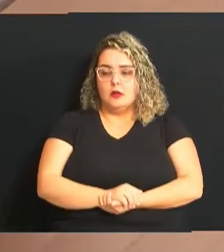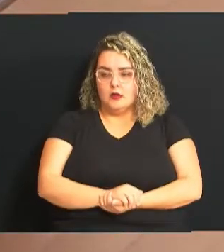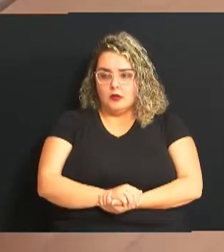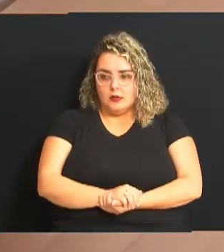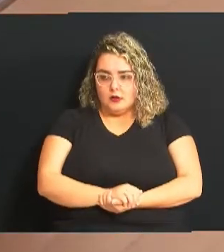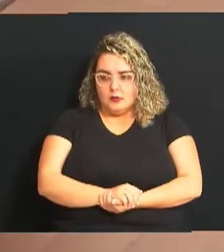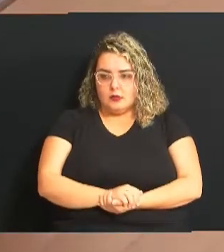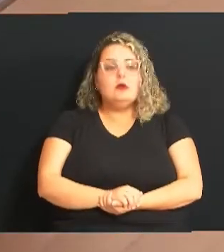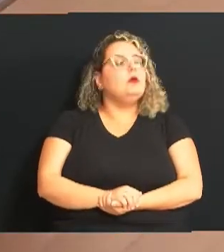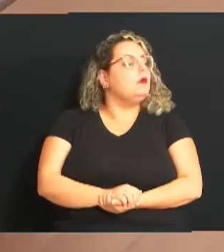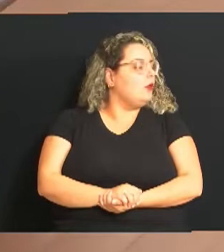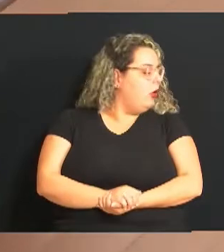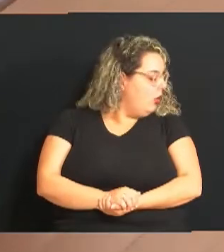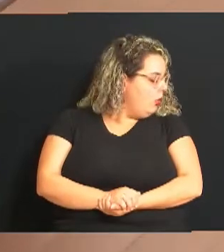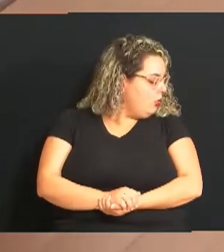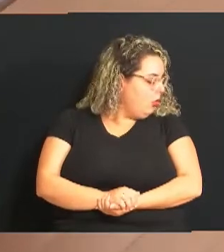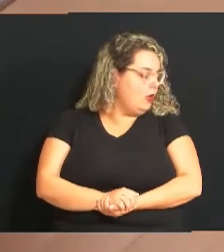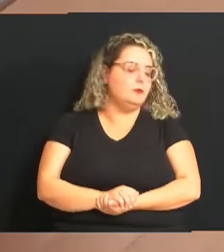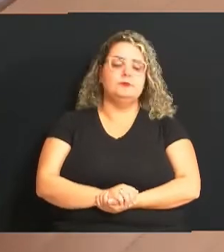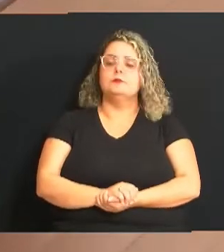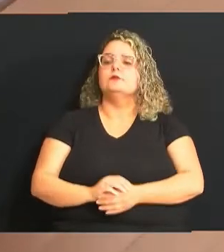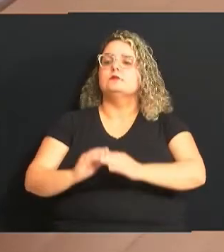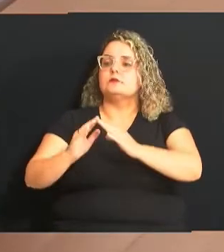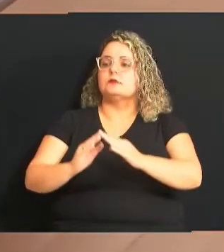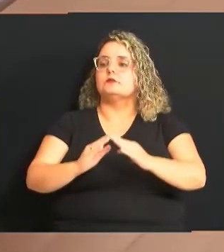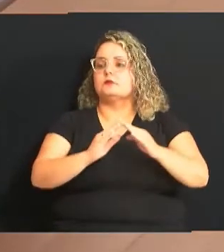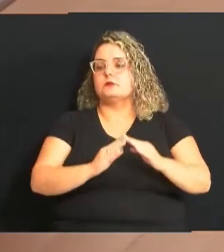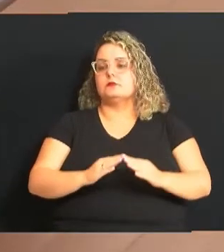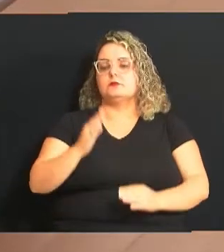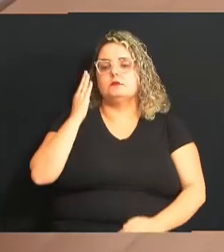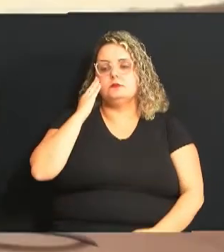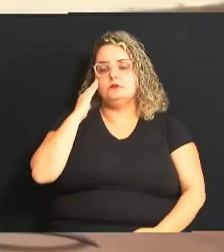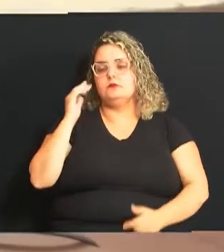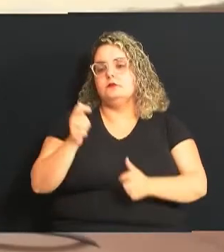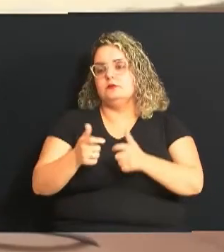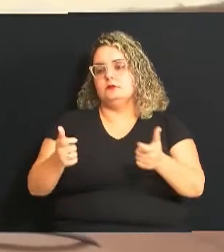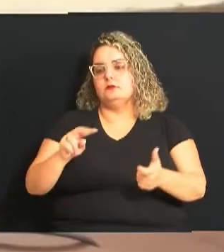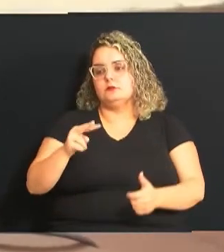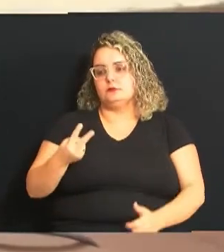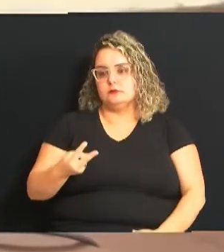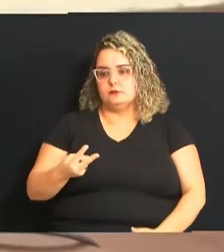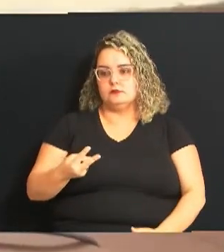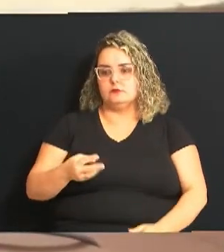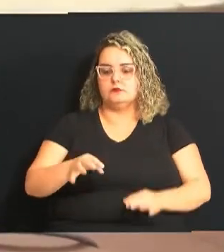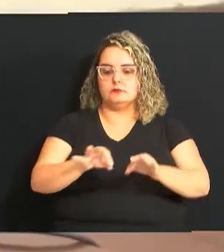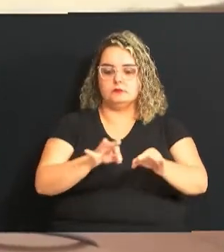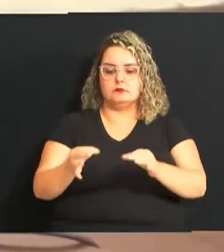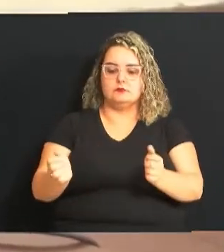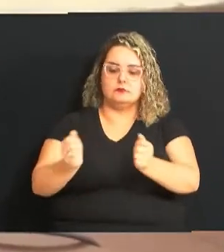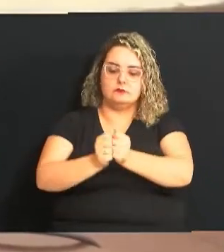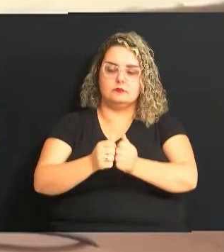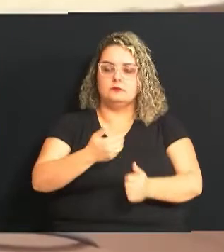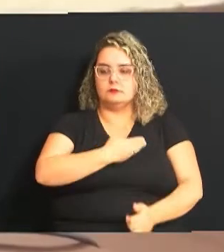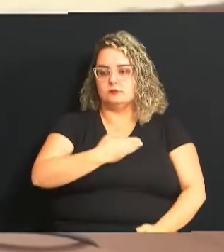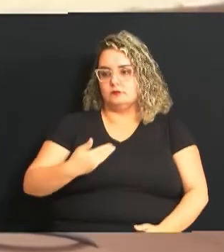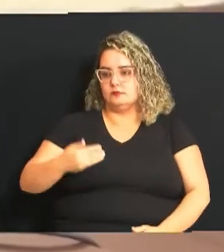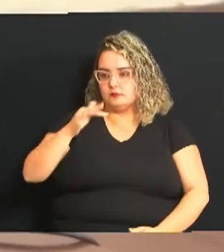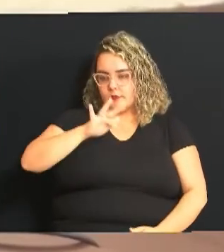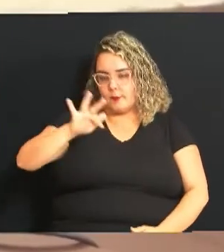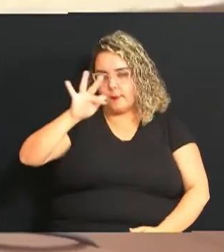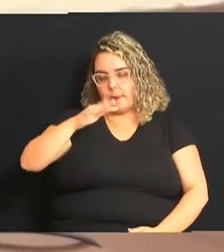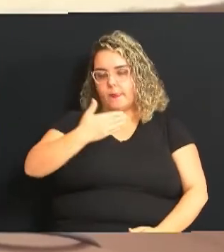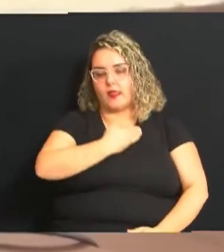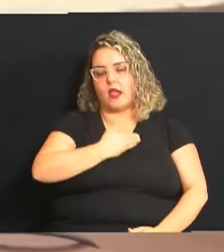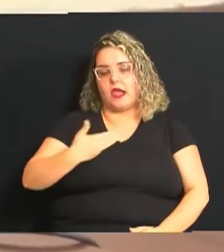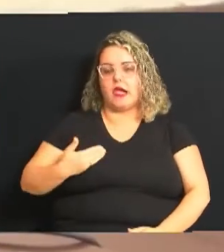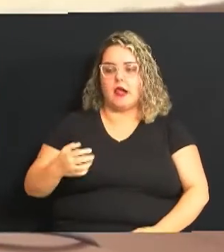à habitação da nossa cidade? A gente sabe que a maioria das vezes projetos vinculados ao governo federal, a projetos do governo estadual.